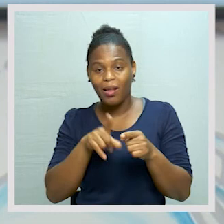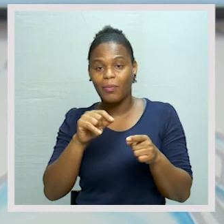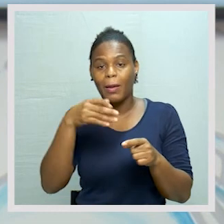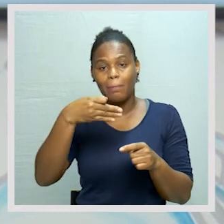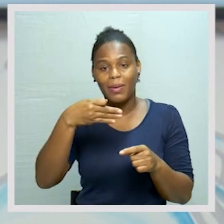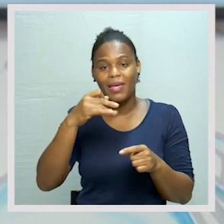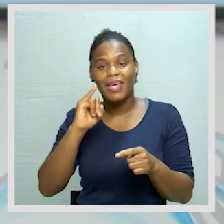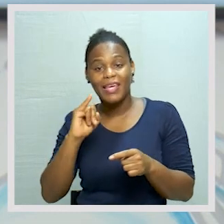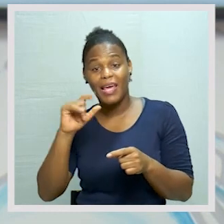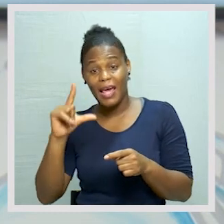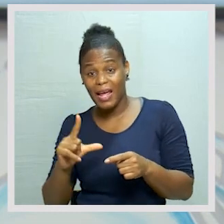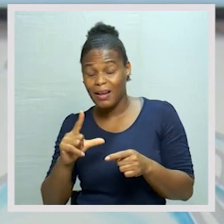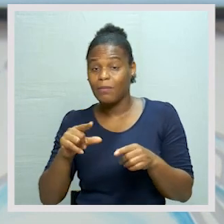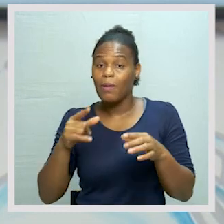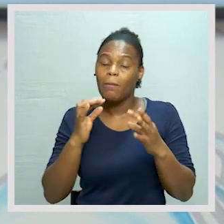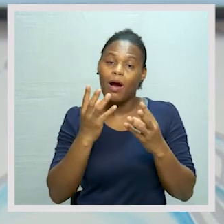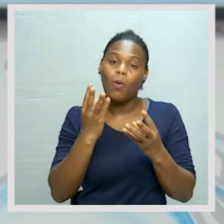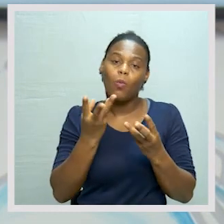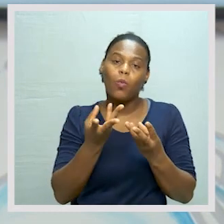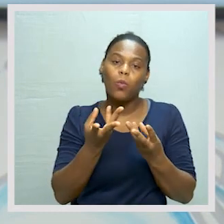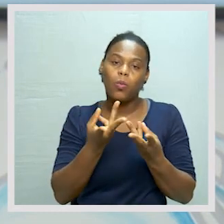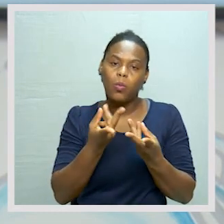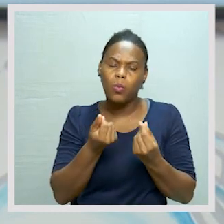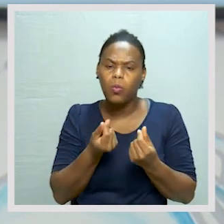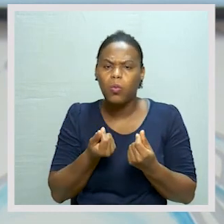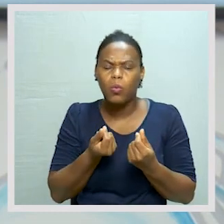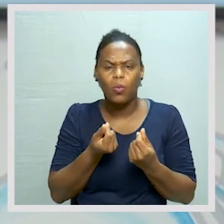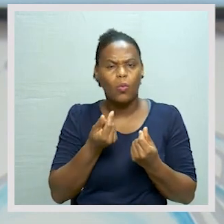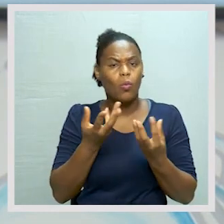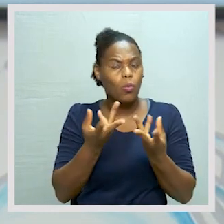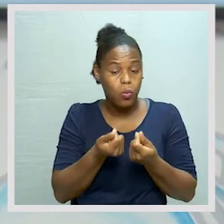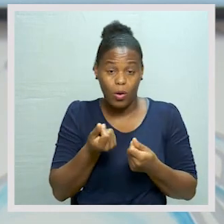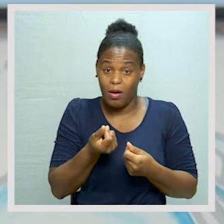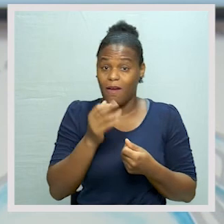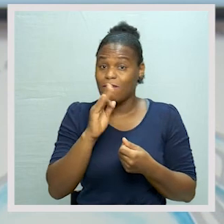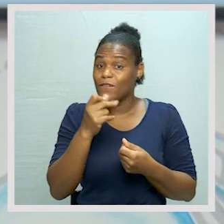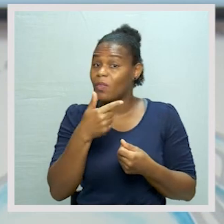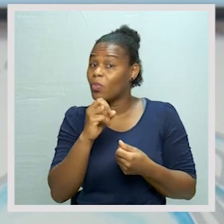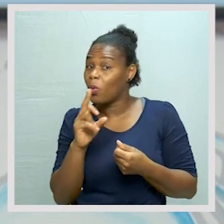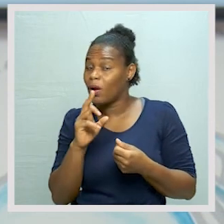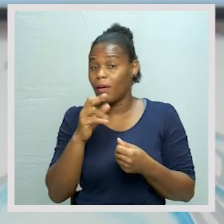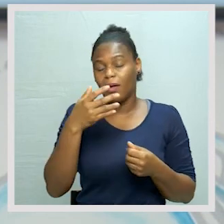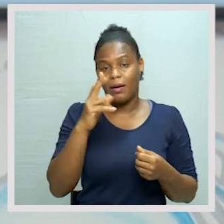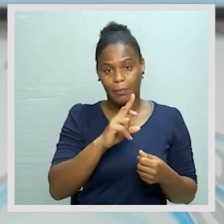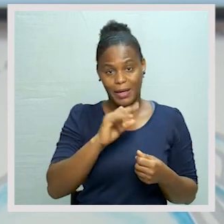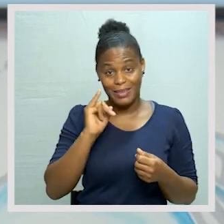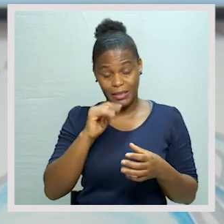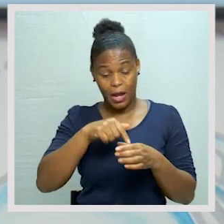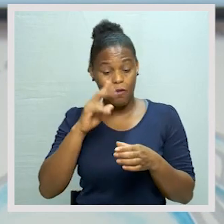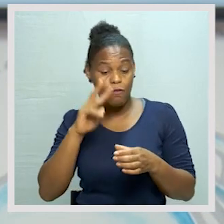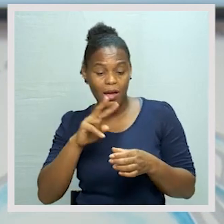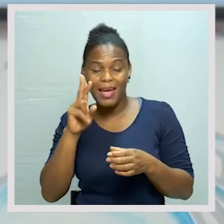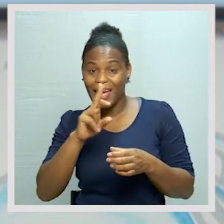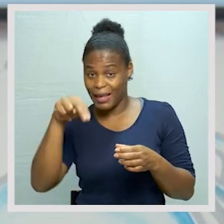que o produto interno líquido a custo de fatores. Também vimos que do rendimento interno nós podemos encontrar o rendimento nacional.